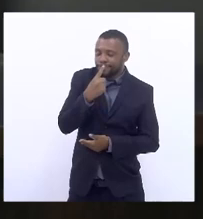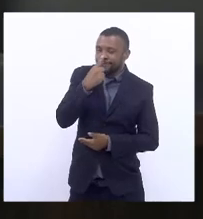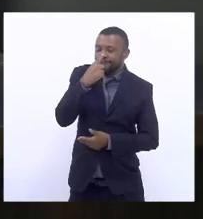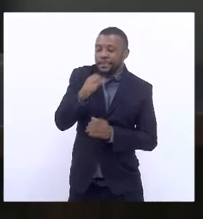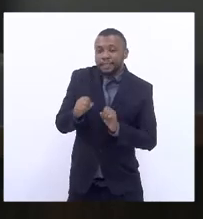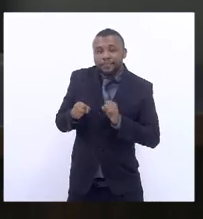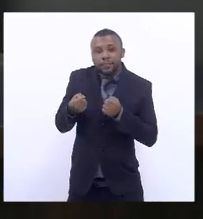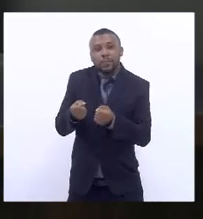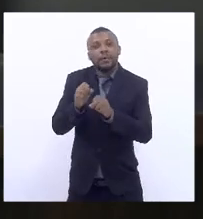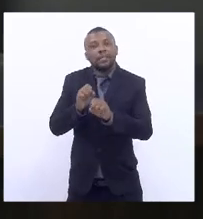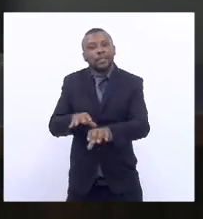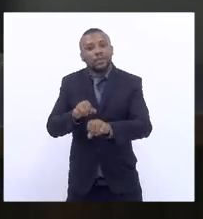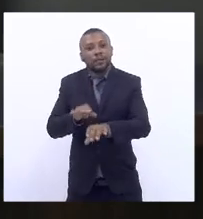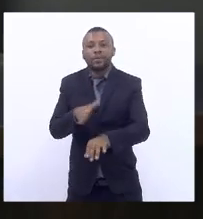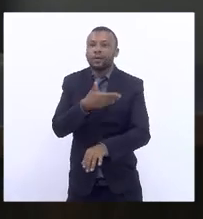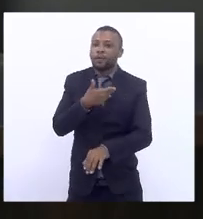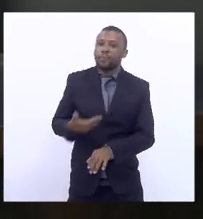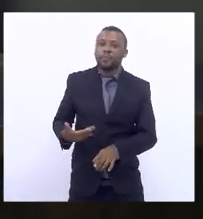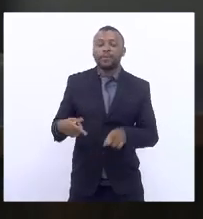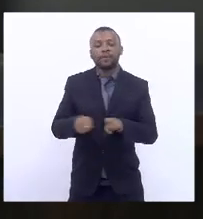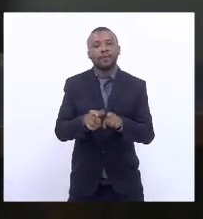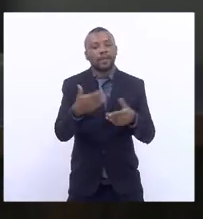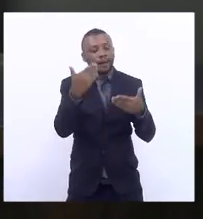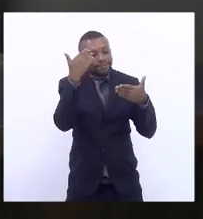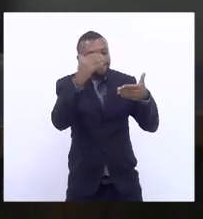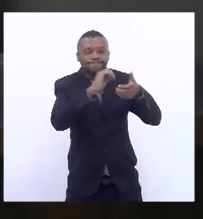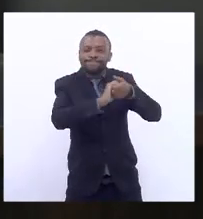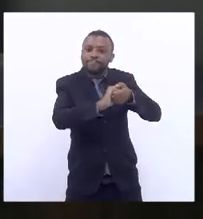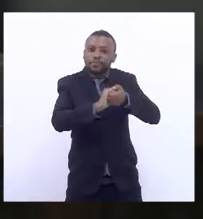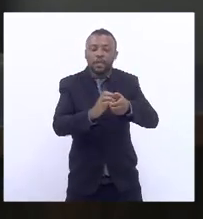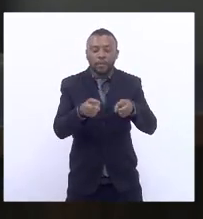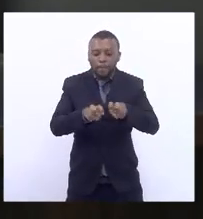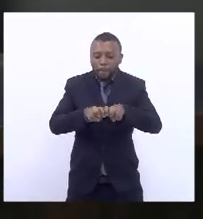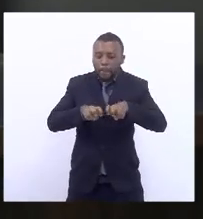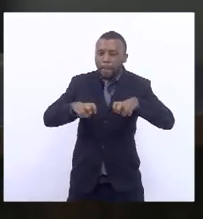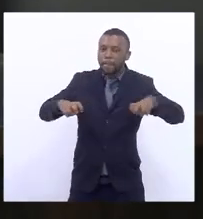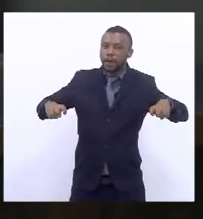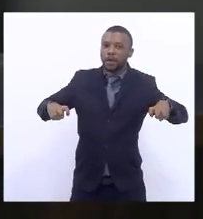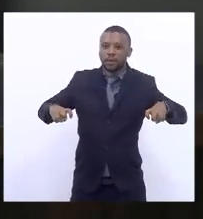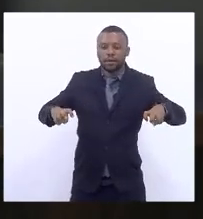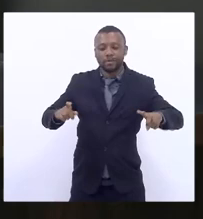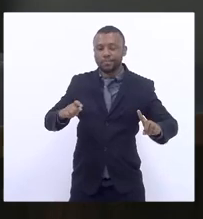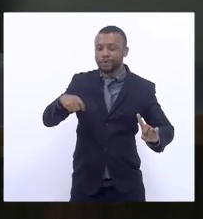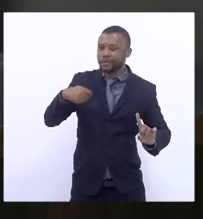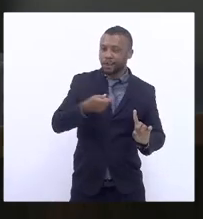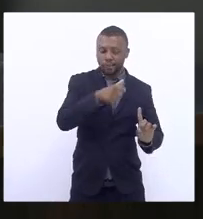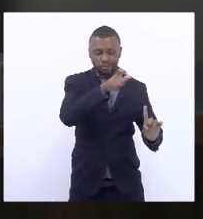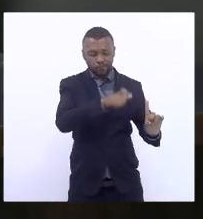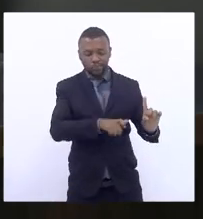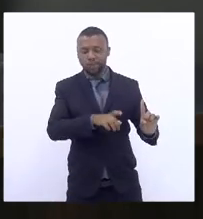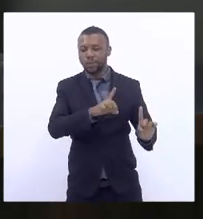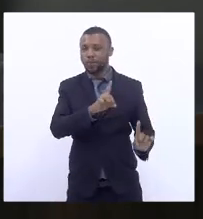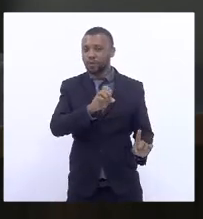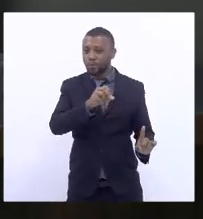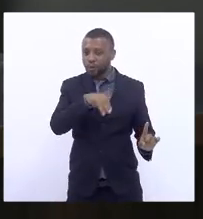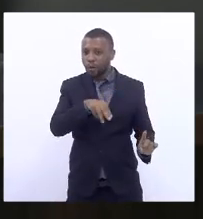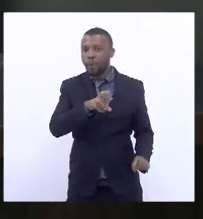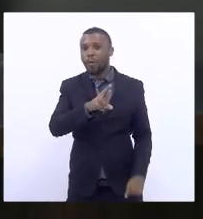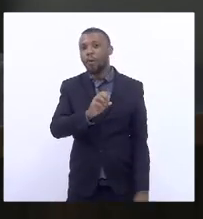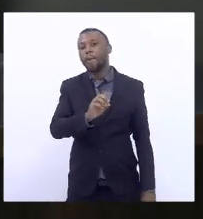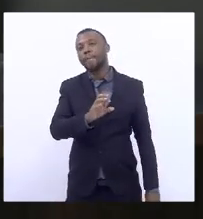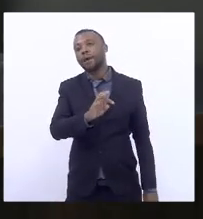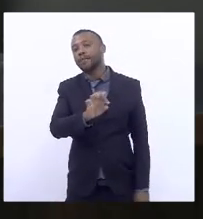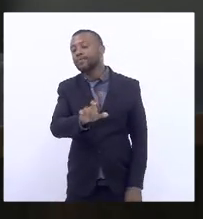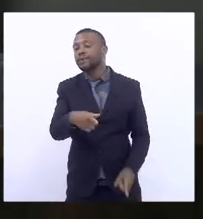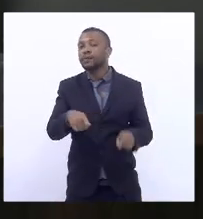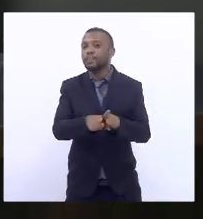queria saudar também toda a mesa, em nome do Dom Roberto, que aqui se encontra, né? Queria saudar todos os